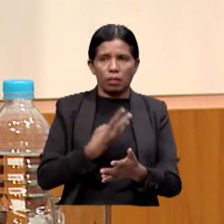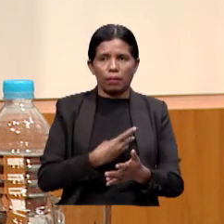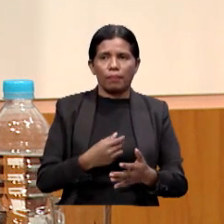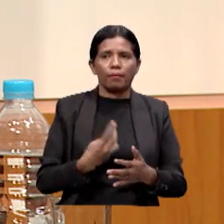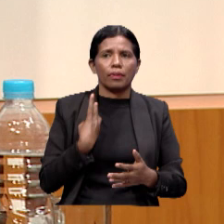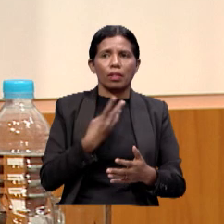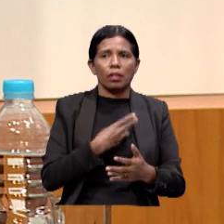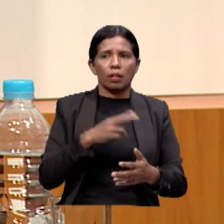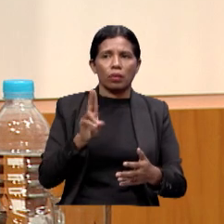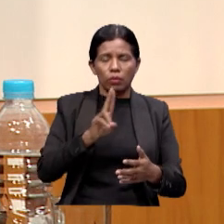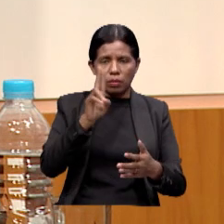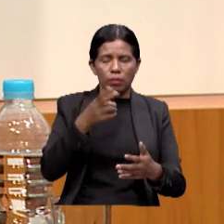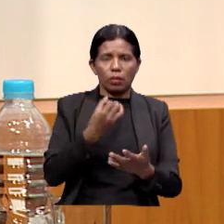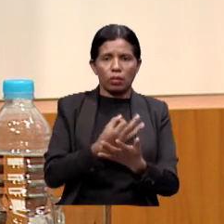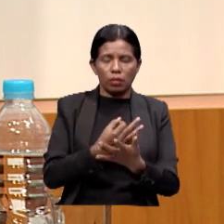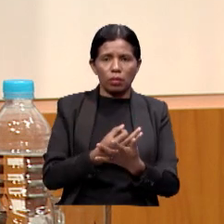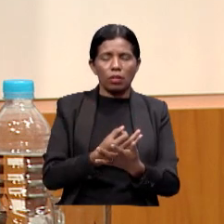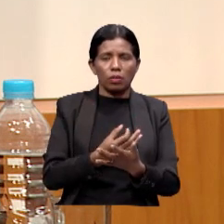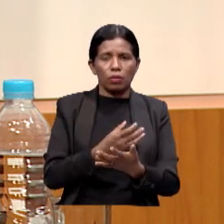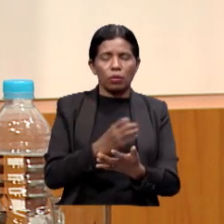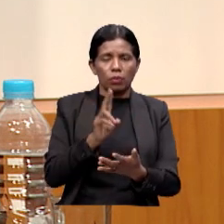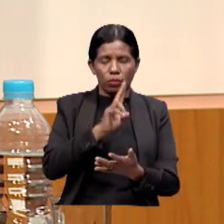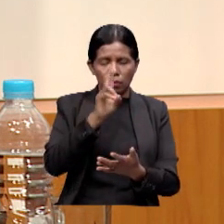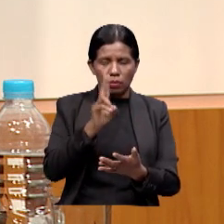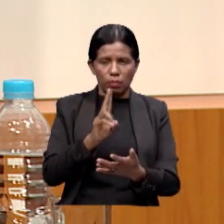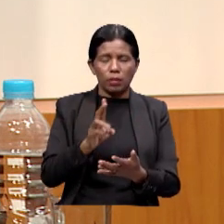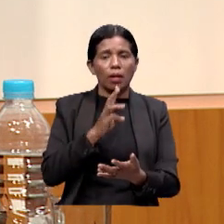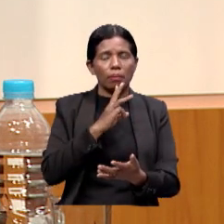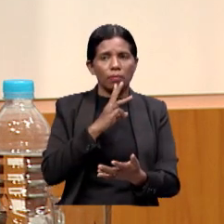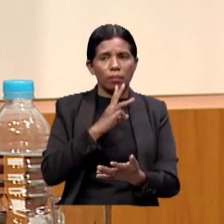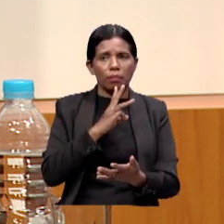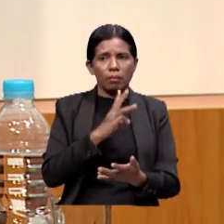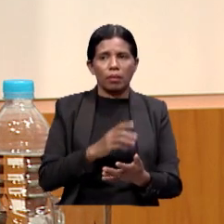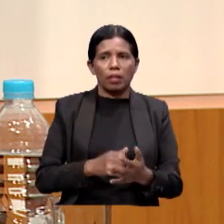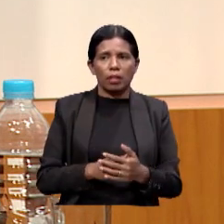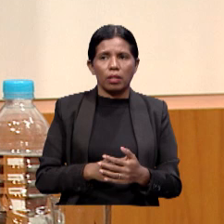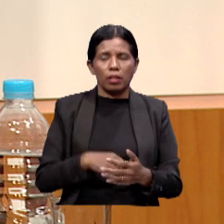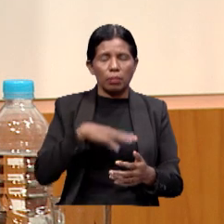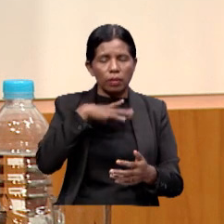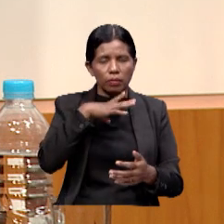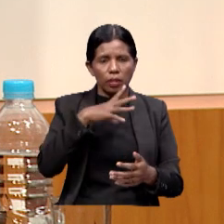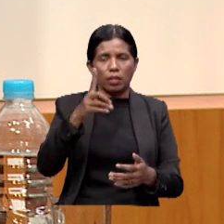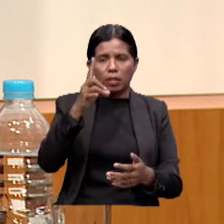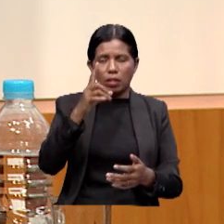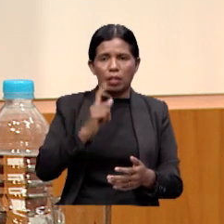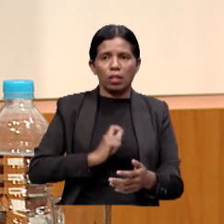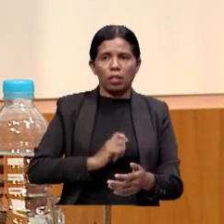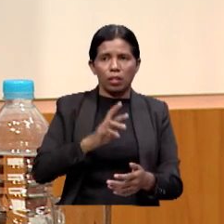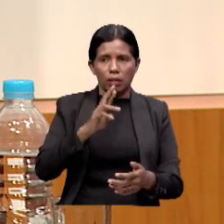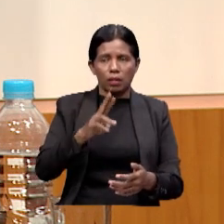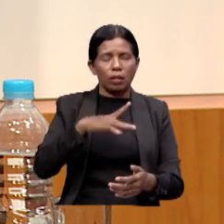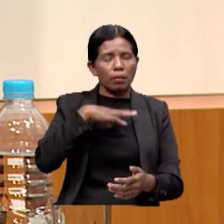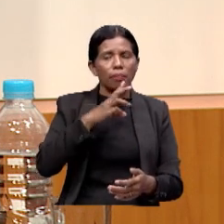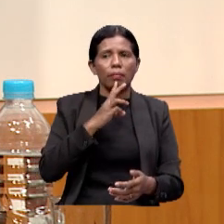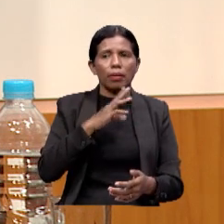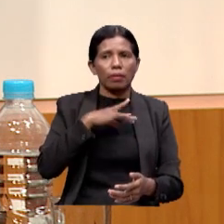nisso, zeramos o sistema de saneamento ida, tratamento de BFOR, e ativar, né? Nebe que trata quase BFOR, se